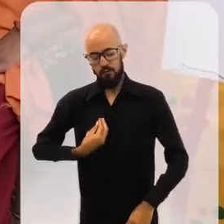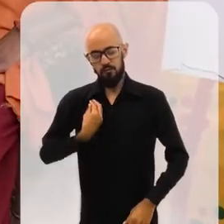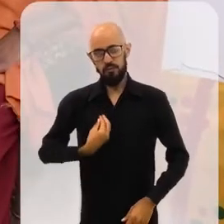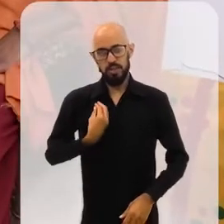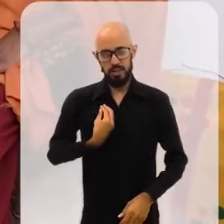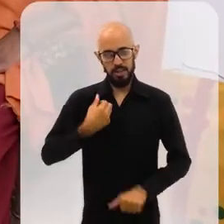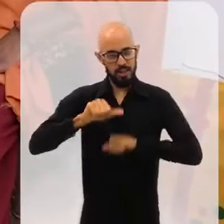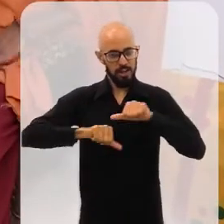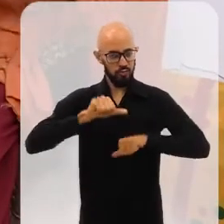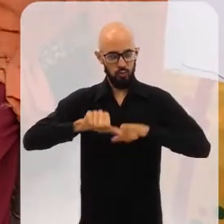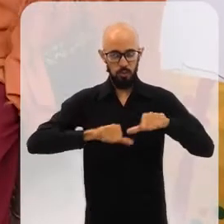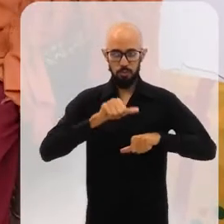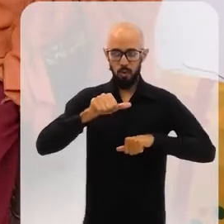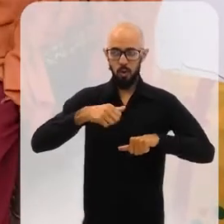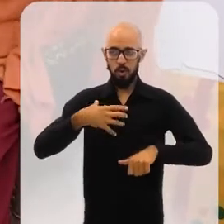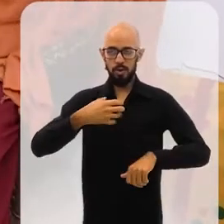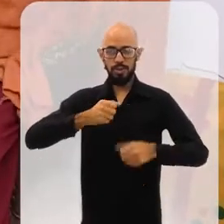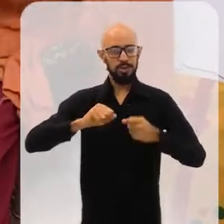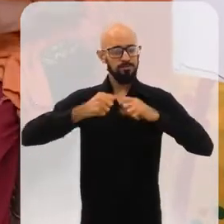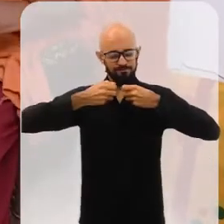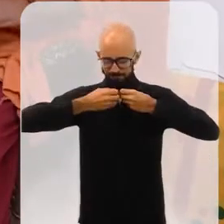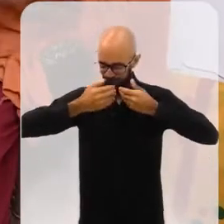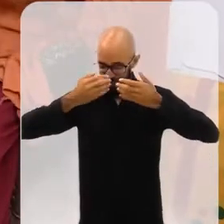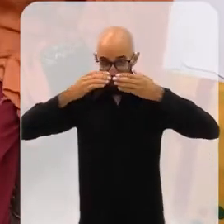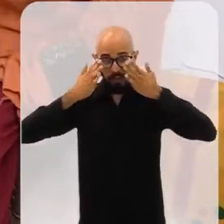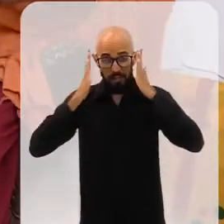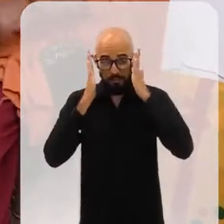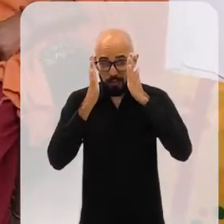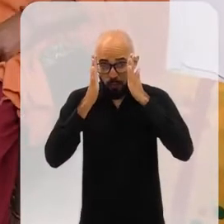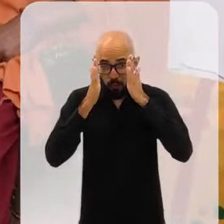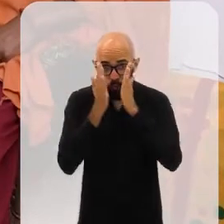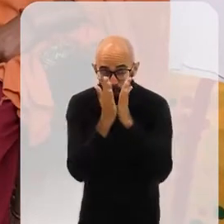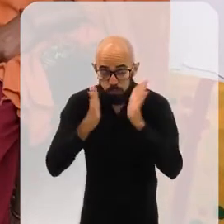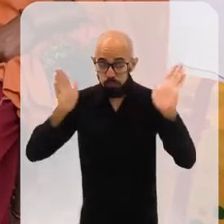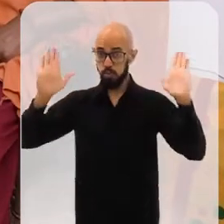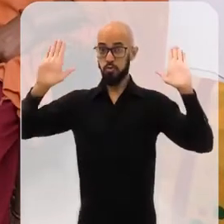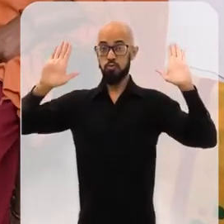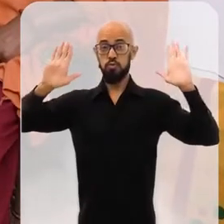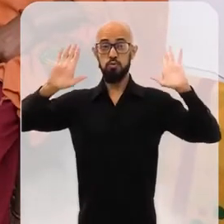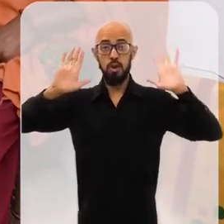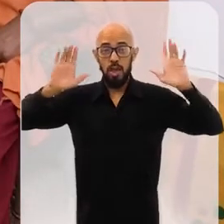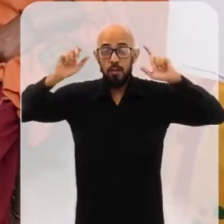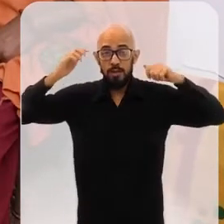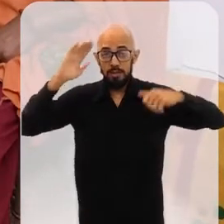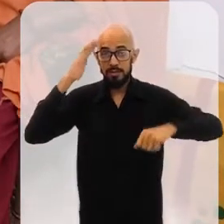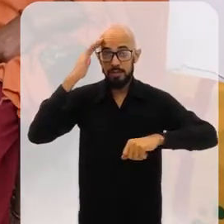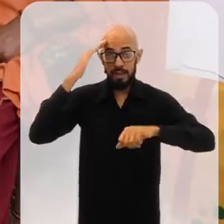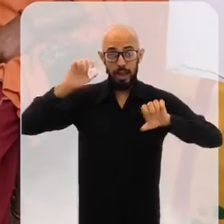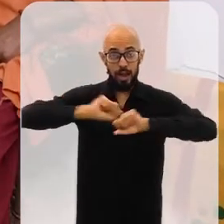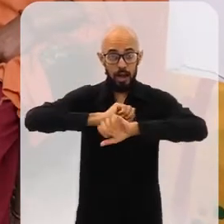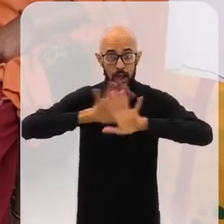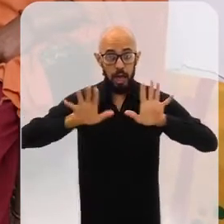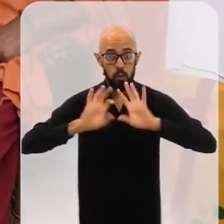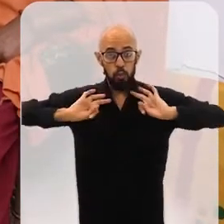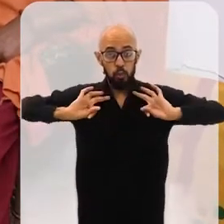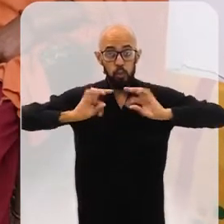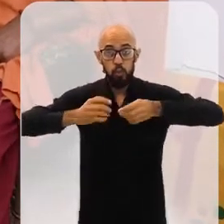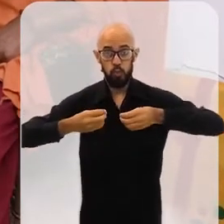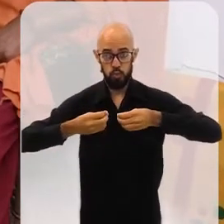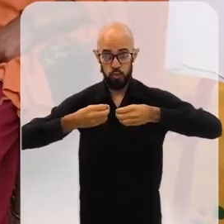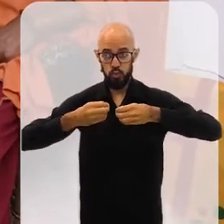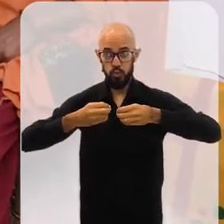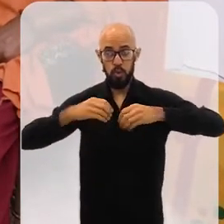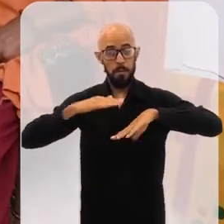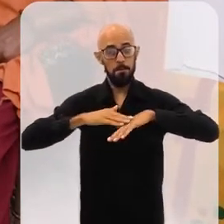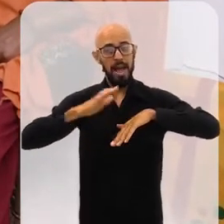Transformou de uma maneira que abriu os horizontes e fez com que eu tivesse uma compreensão que vai além de tudo,